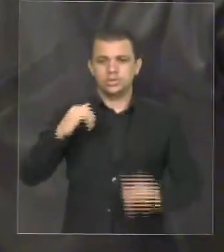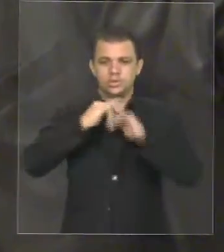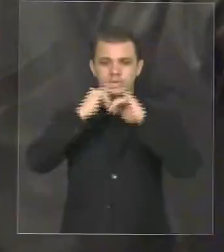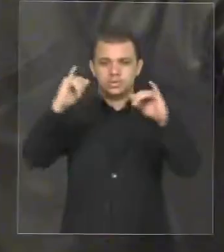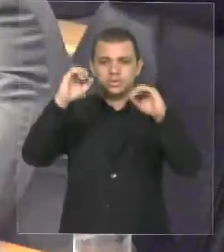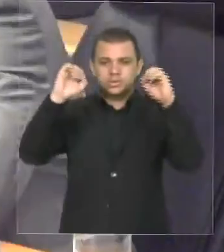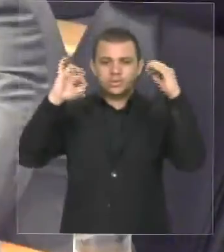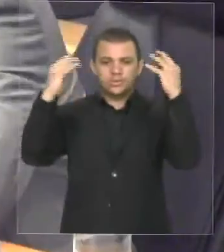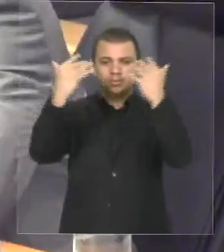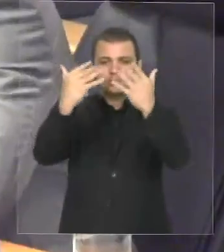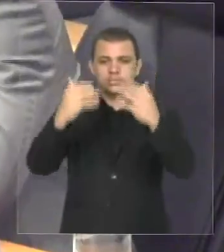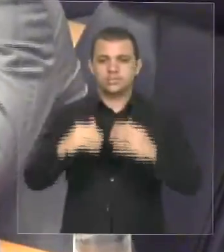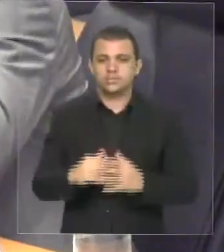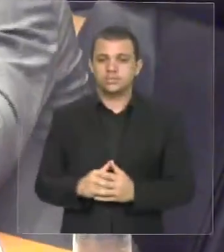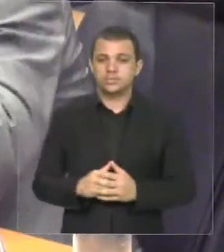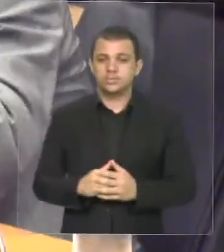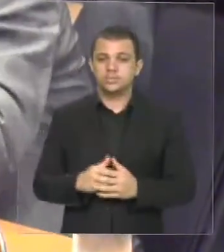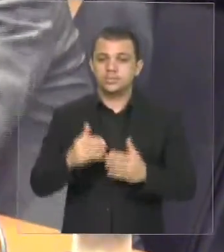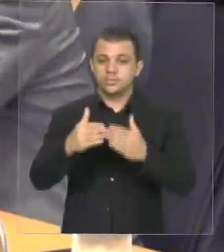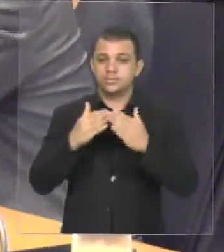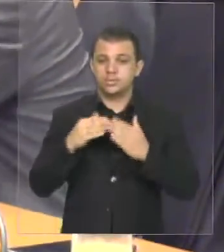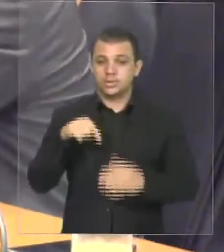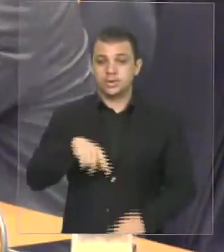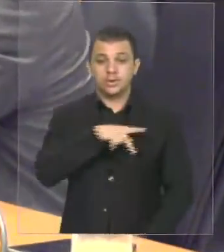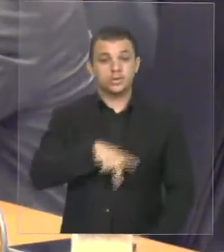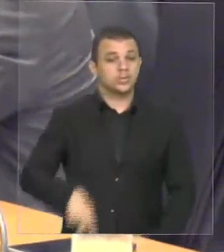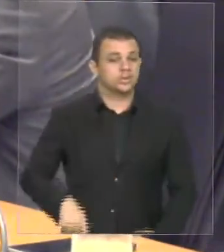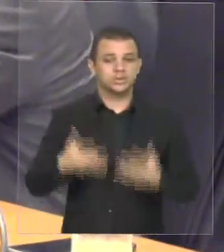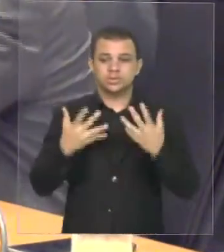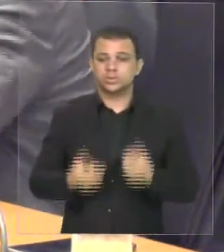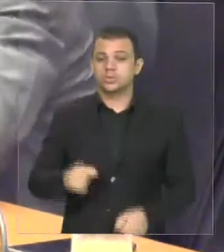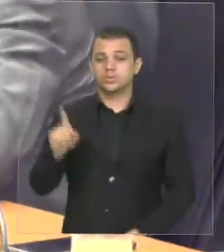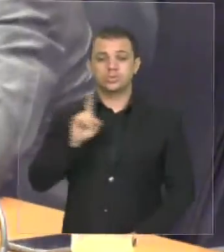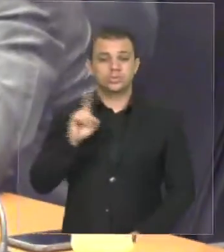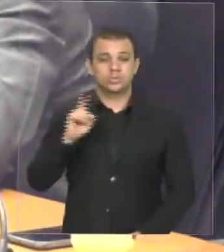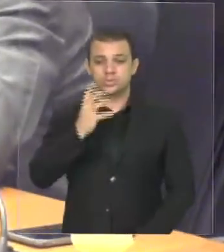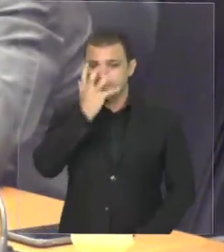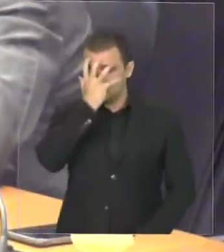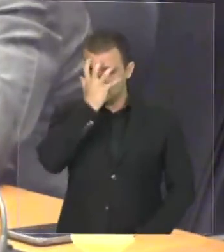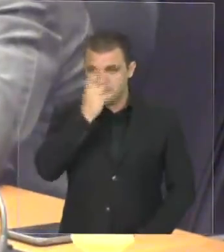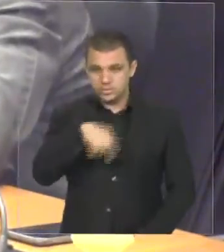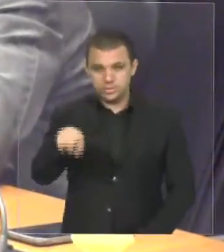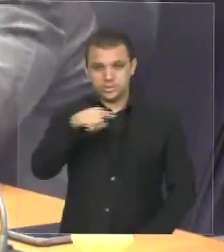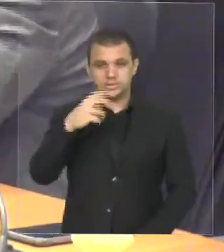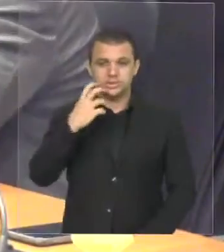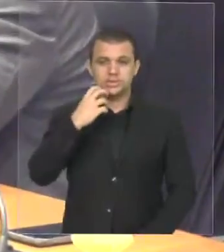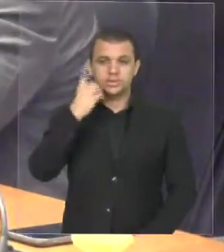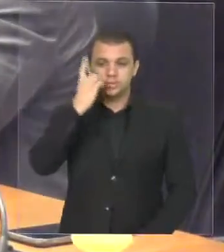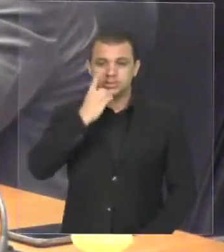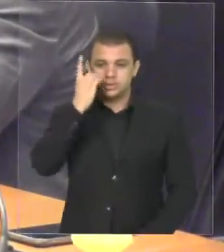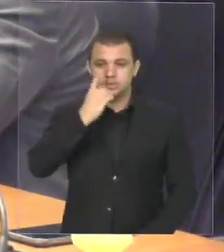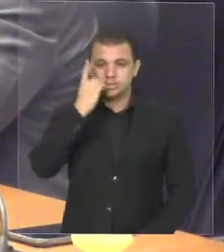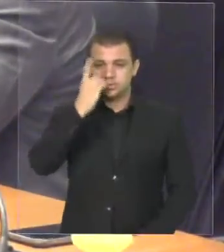a galeria, que esta presidência não vai admitir constrangimento a deputados.